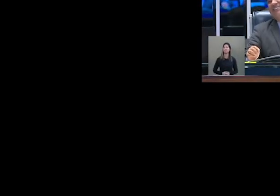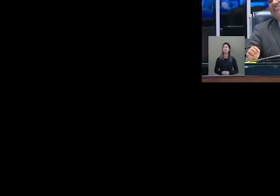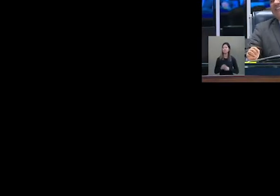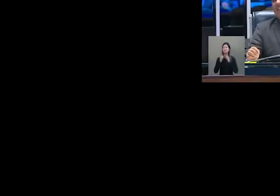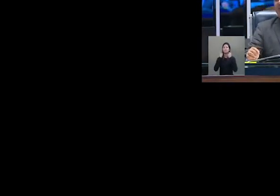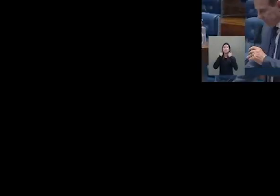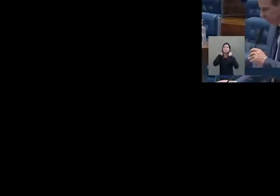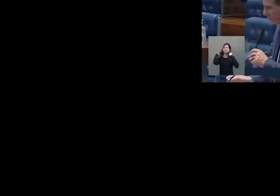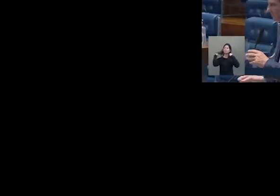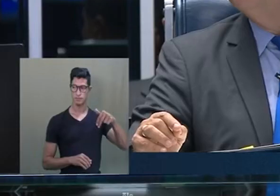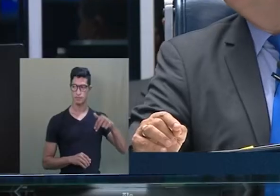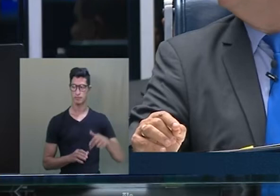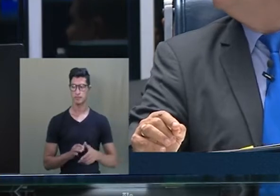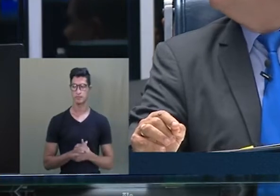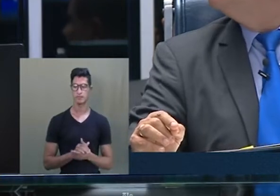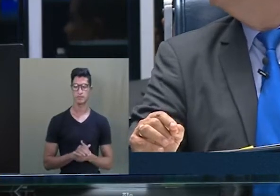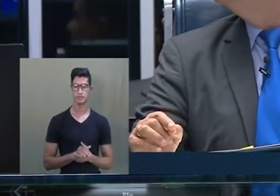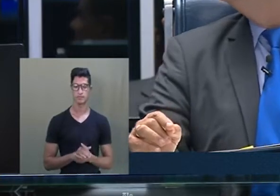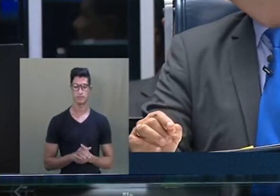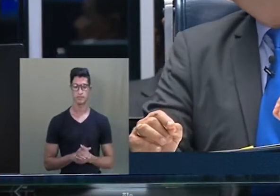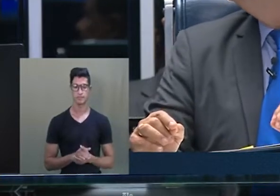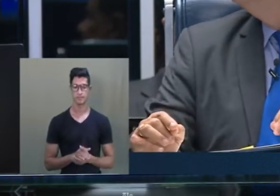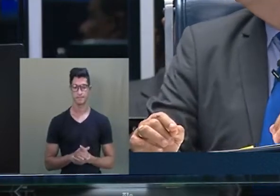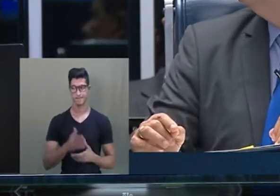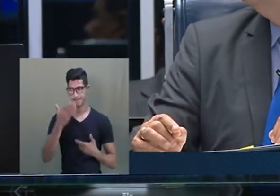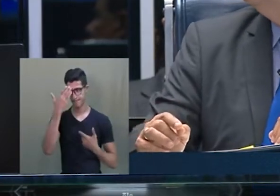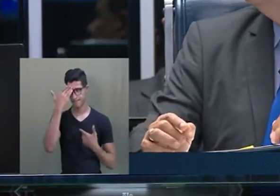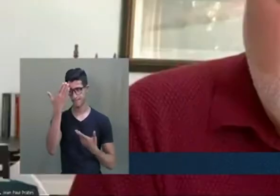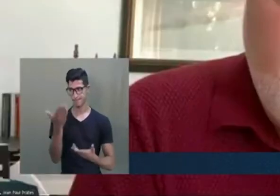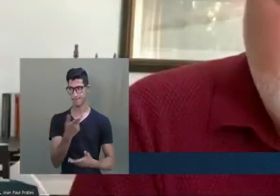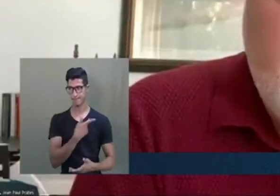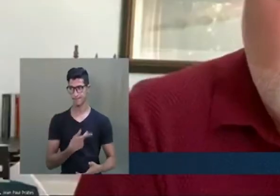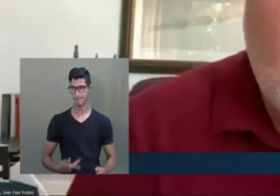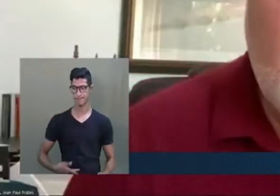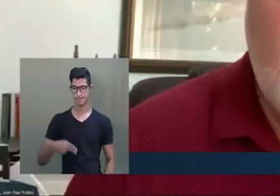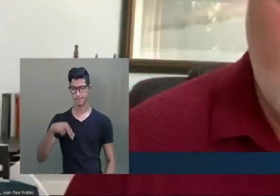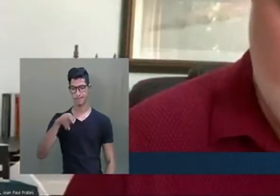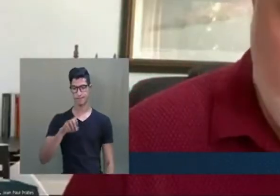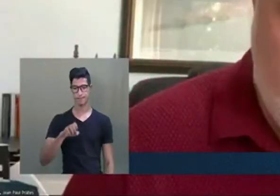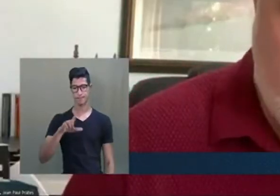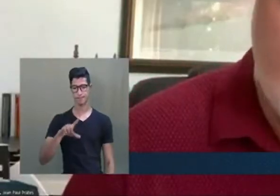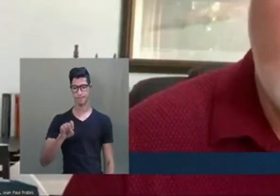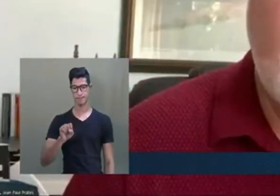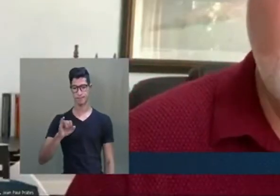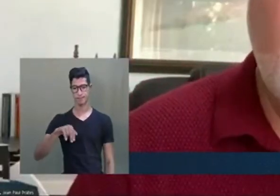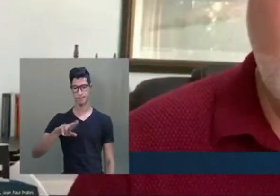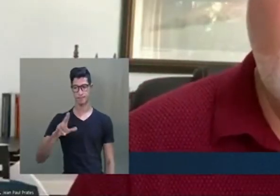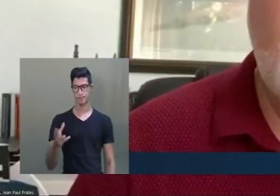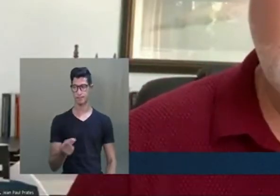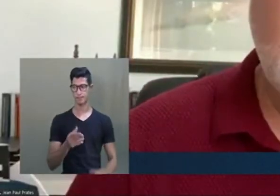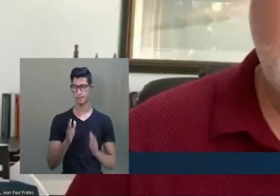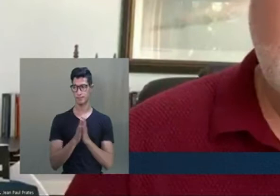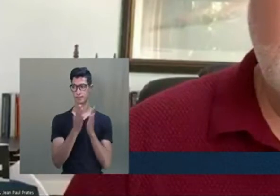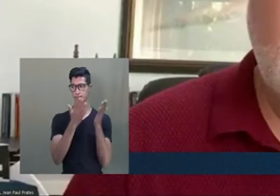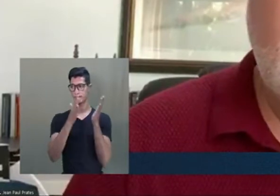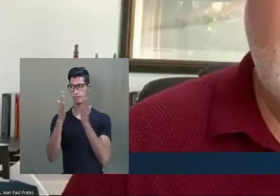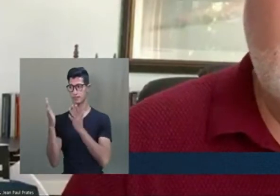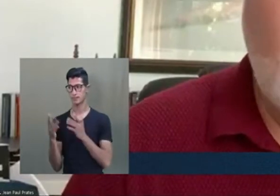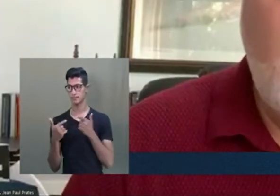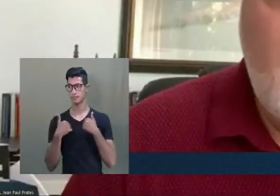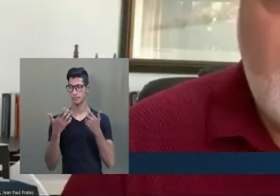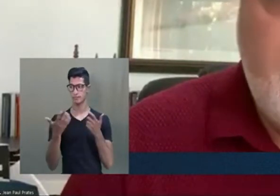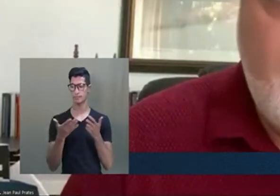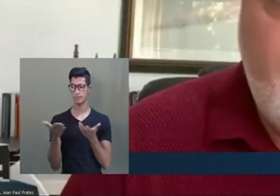Senhor presidente. Obrigado, presidente Nelsinho. Parabéns pela condução da sessão de hoje. Eu